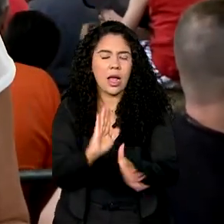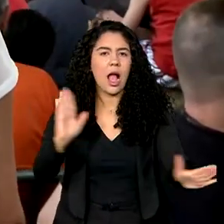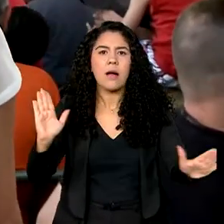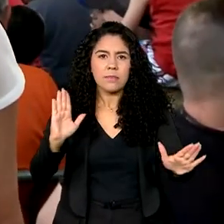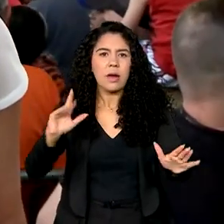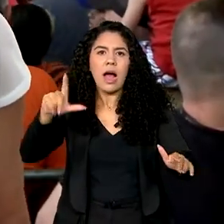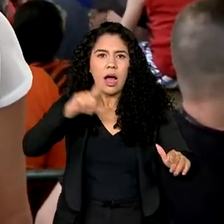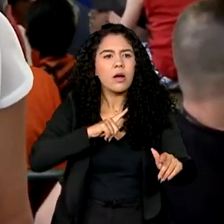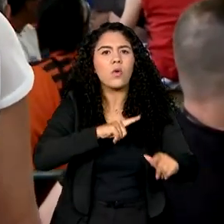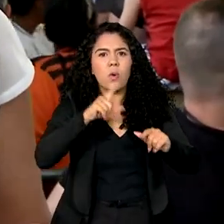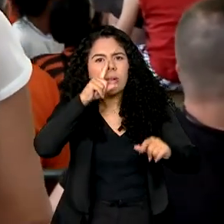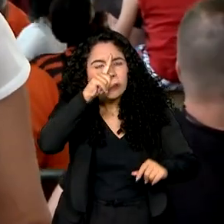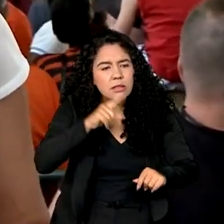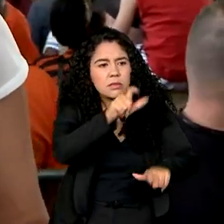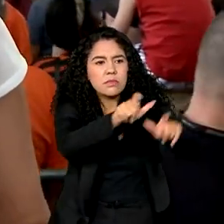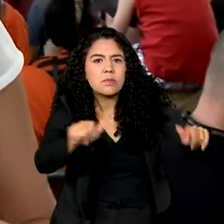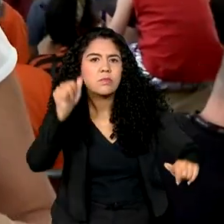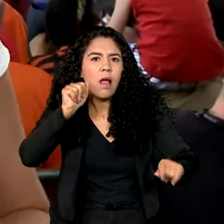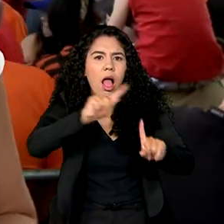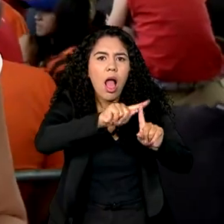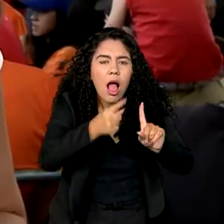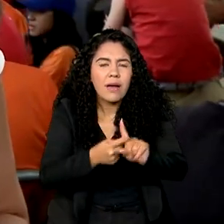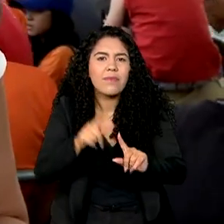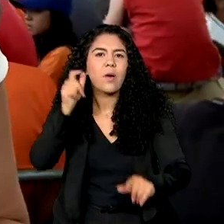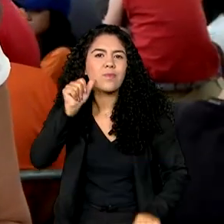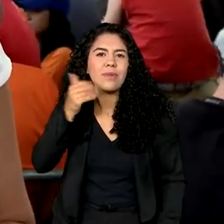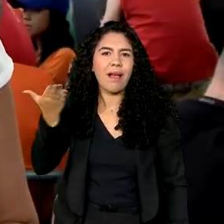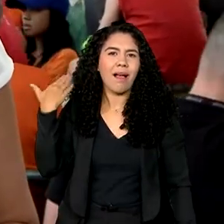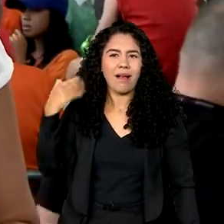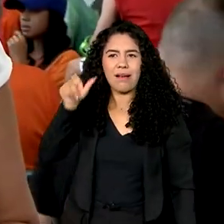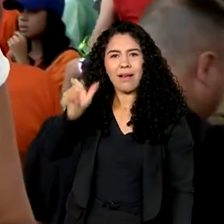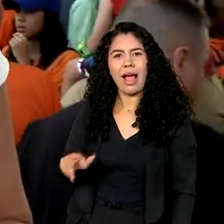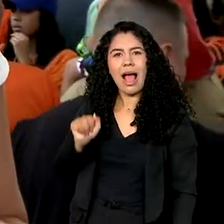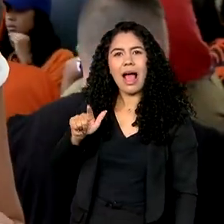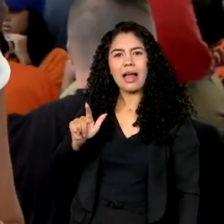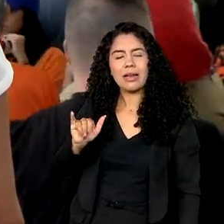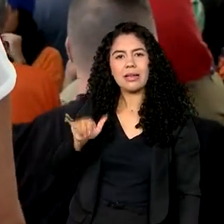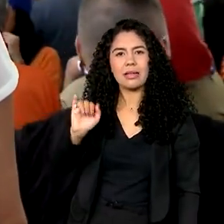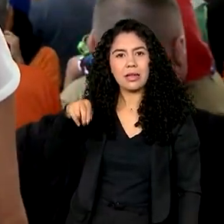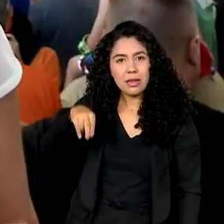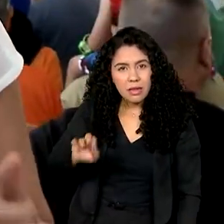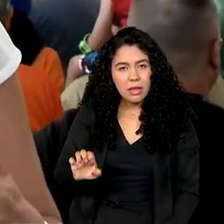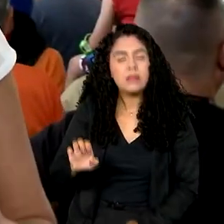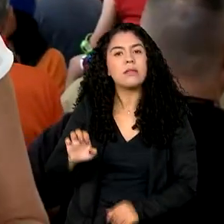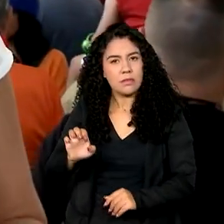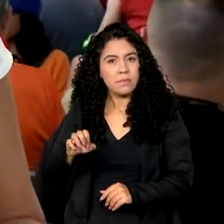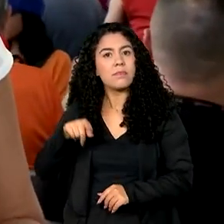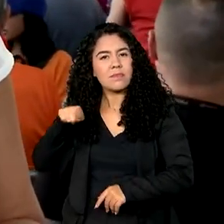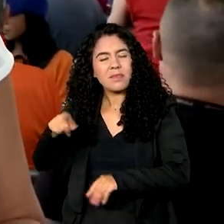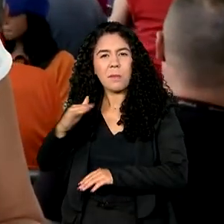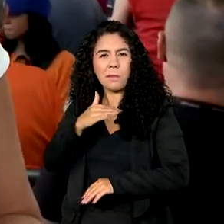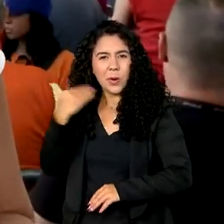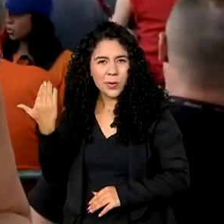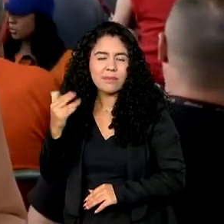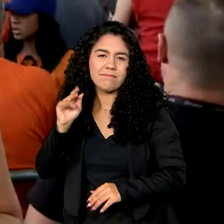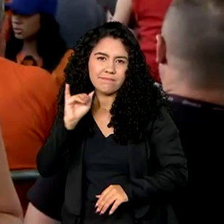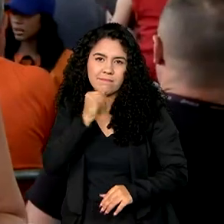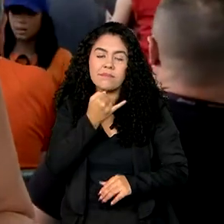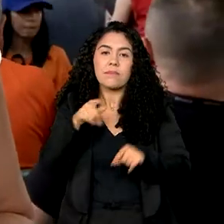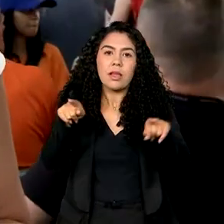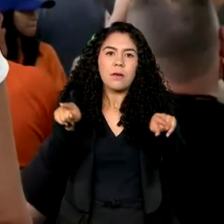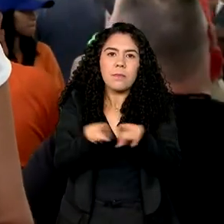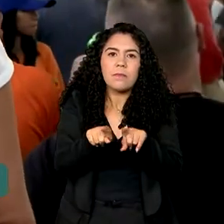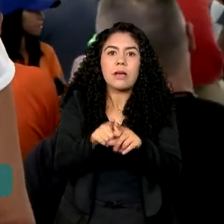de grávidas, como foi o caso da Aline, e garantir vagas de atendimento e no deslocamento das